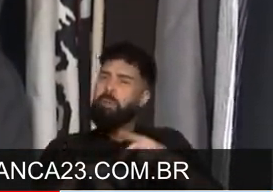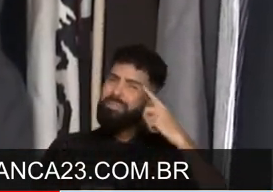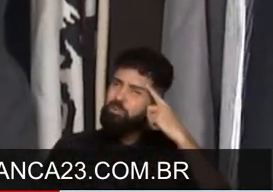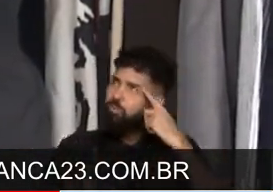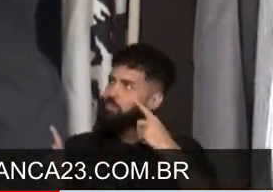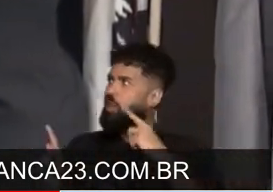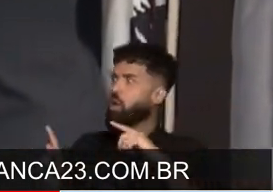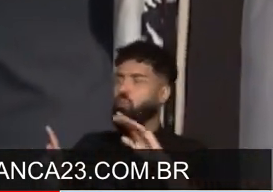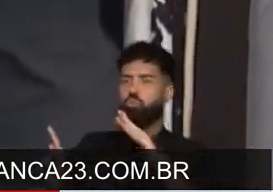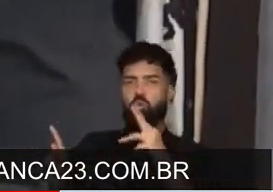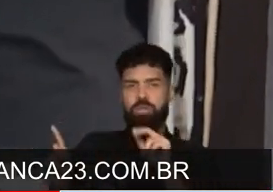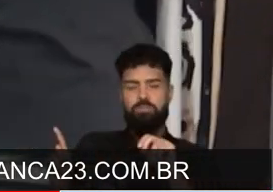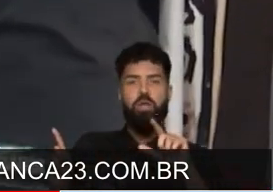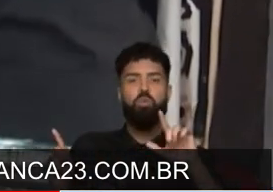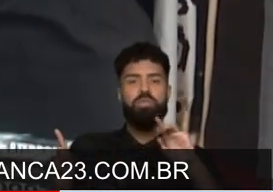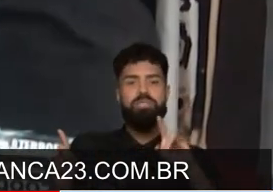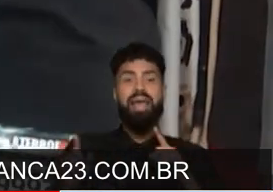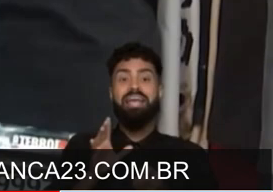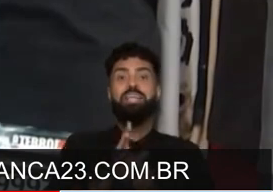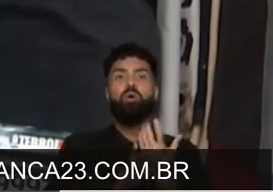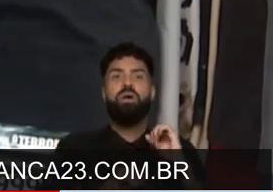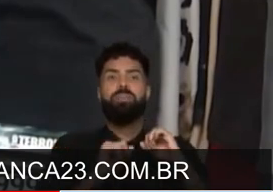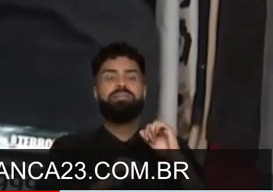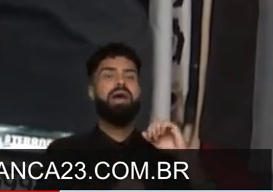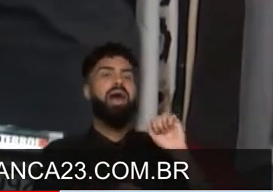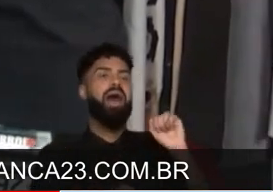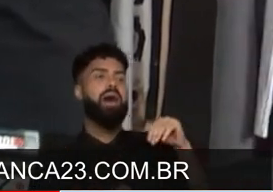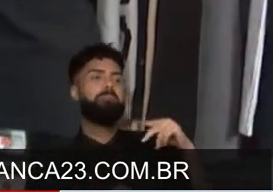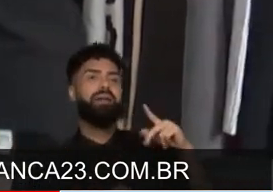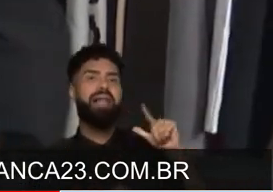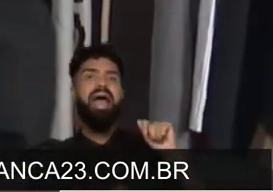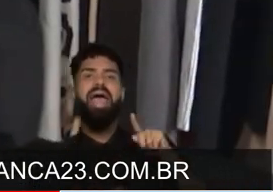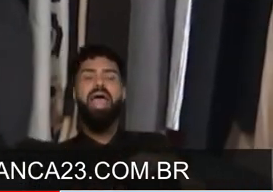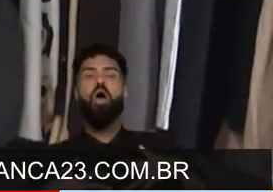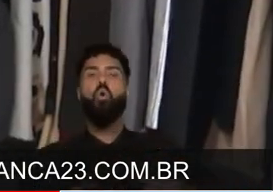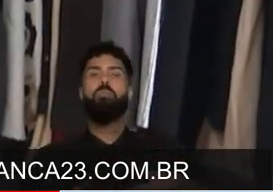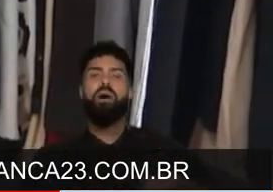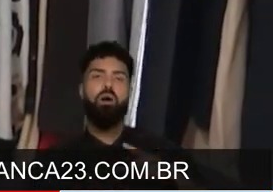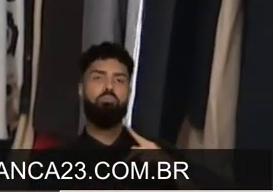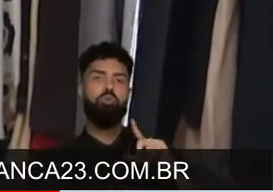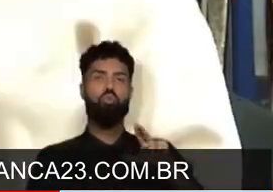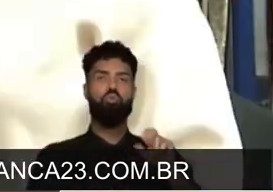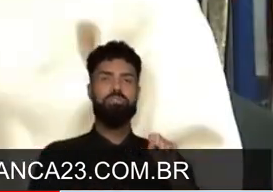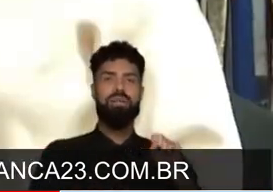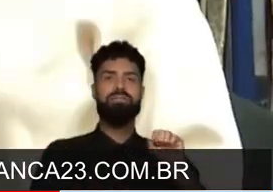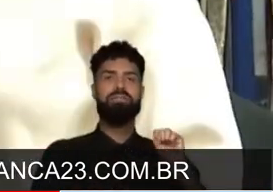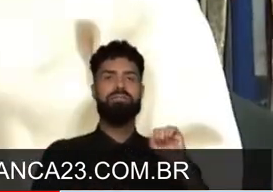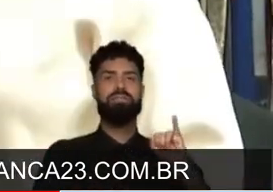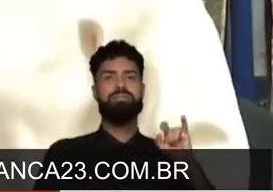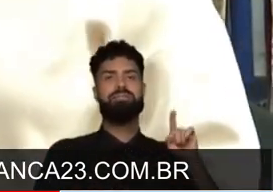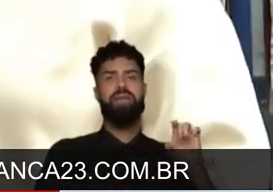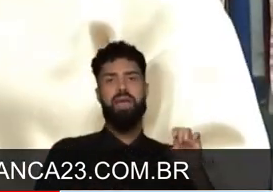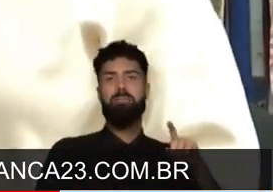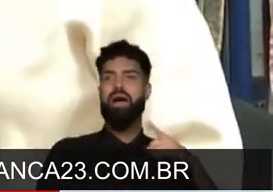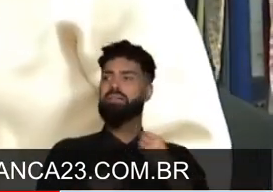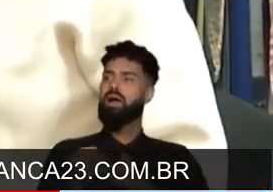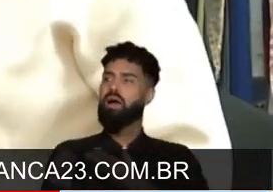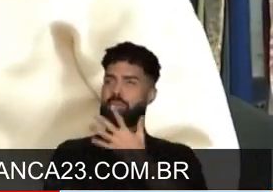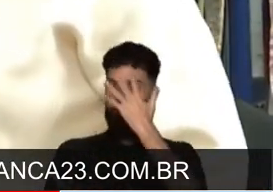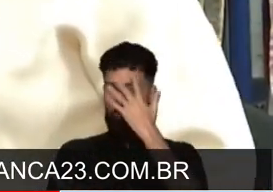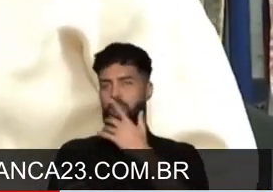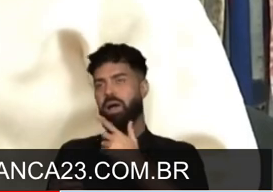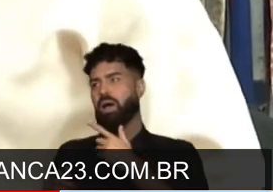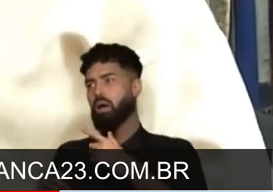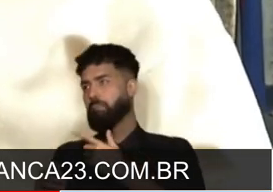a Ampla para a confecção de roupas plus size e para pessoas desabrigadas e também para os voluntários. A gente começou, né, ouvindo